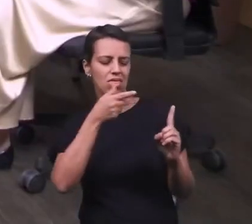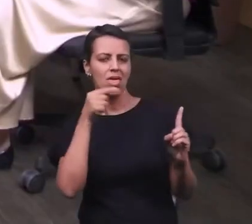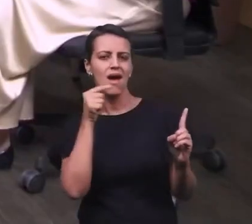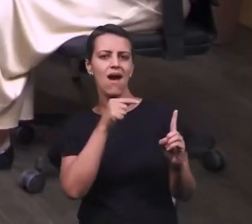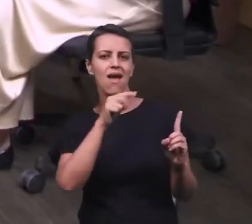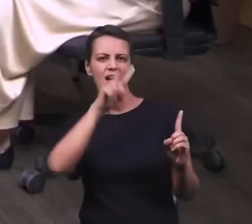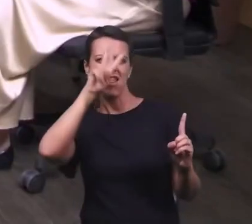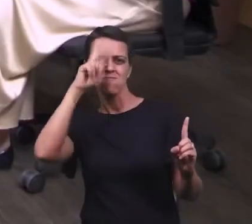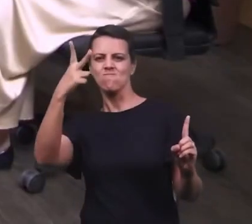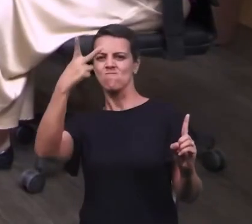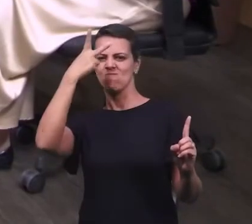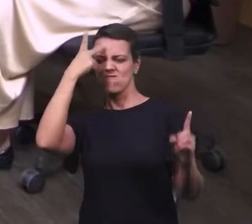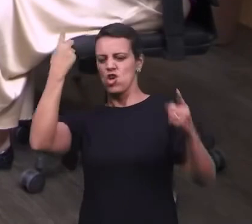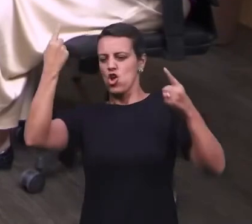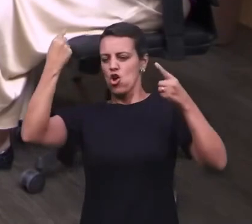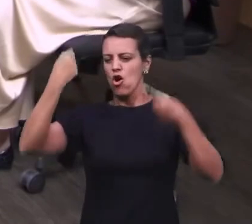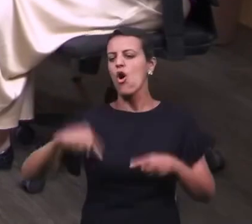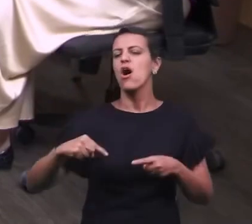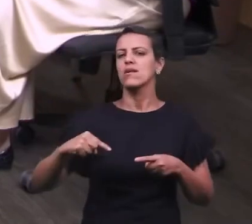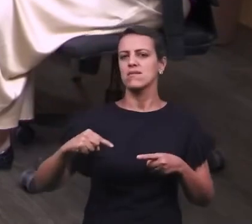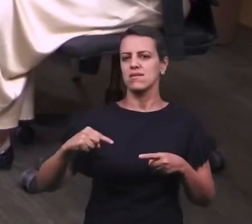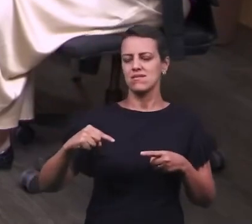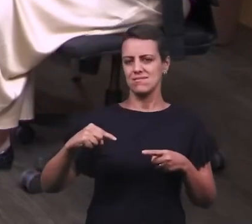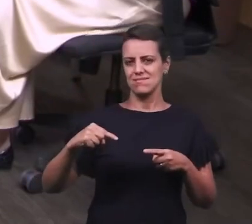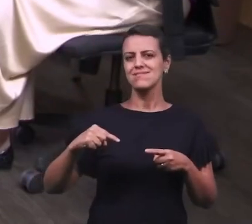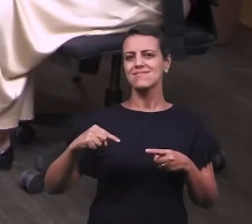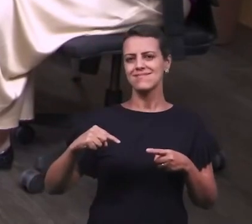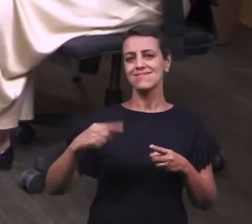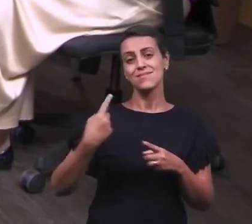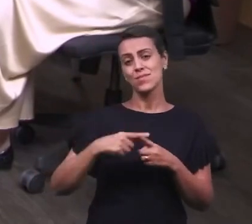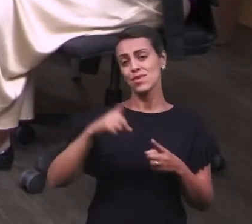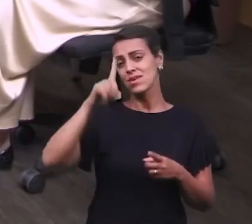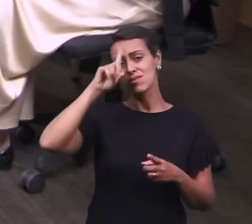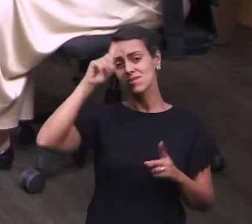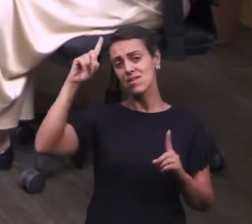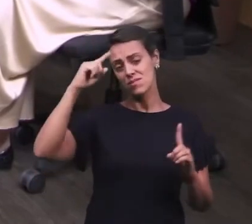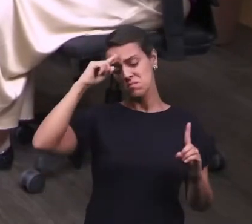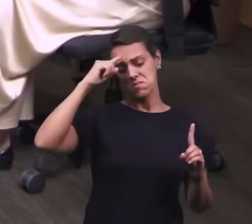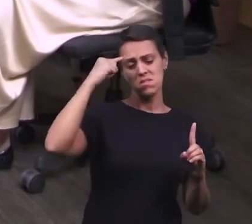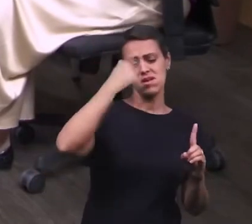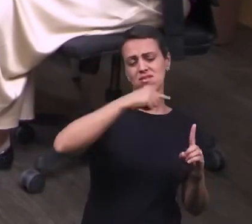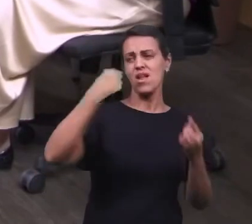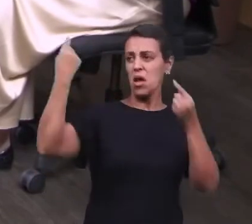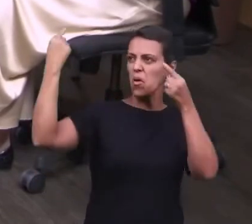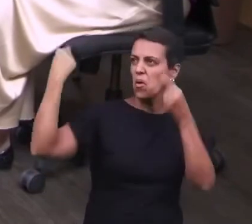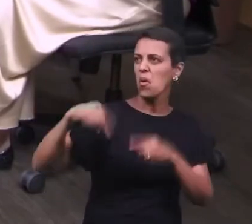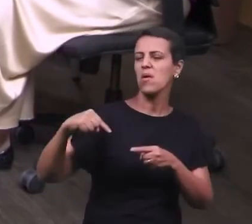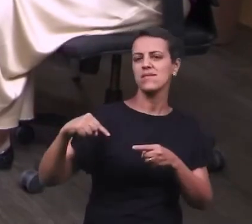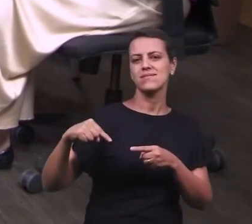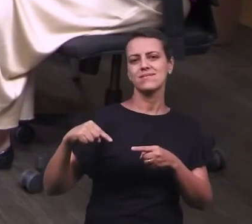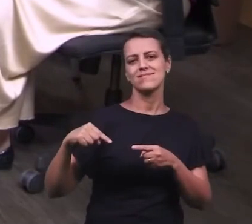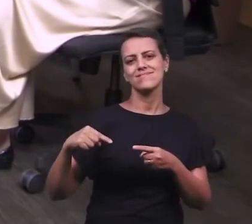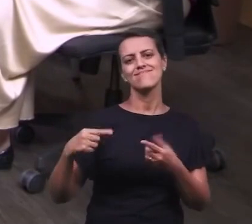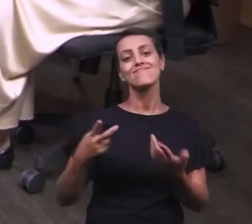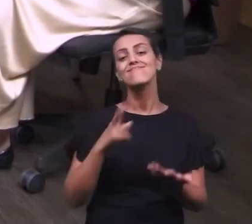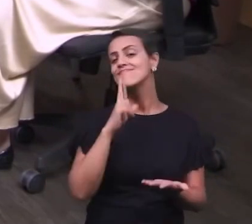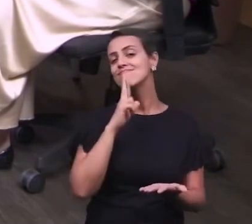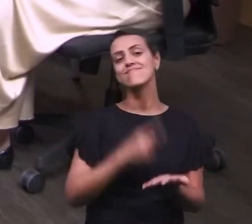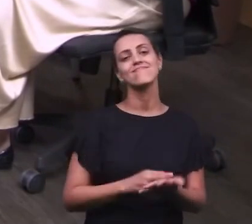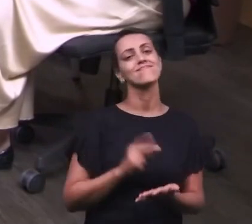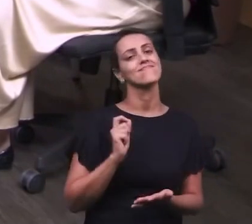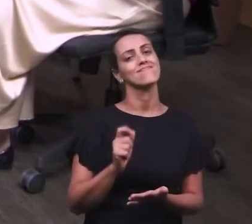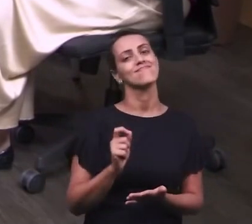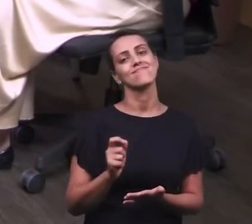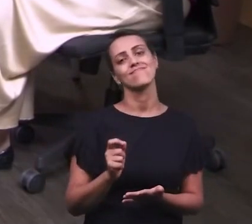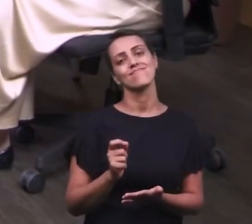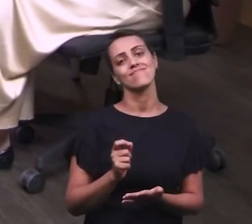se rebelou contra a palavra. Contra a palavra de Deus, contra a palavra, o projeto de Deus, né? E o resultado foi... E ao se rebelar, né,